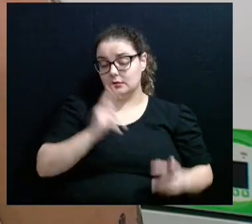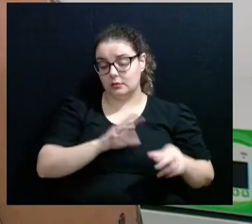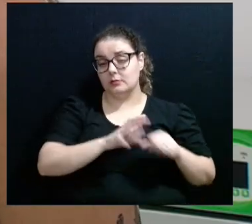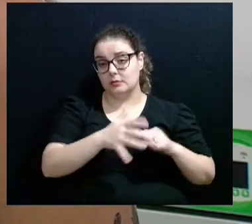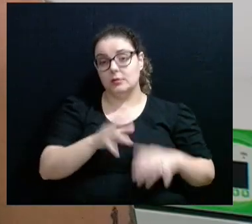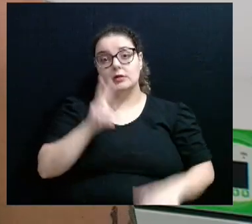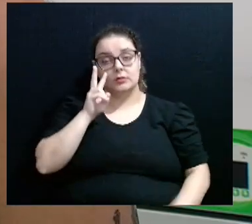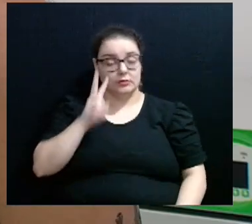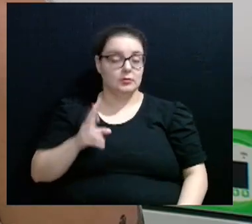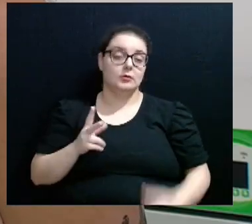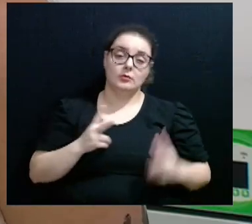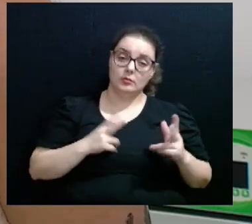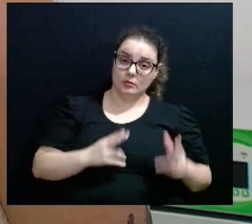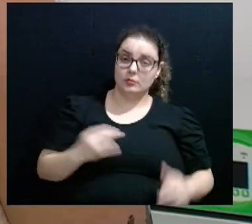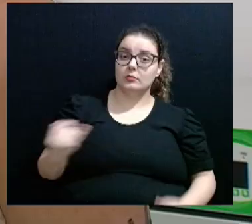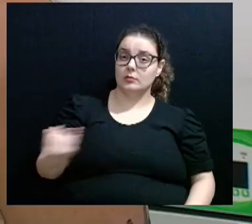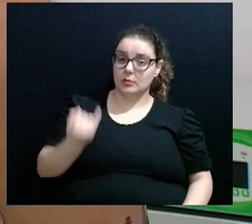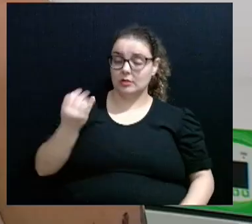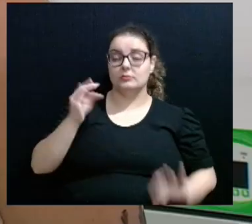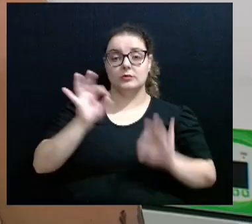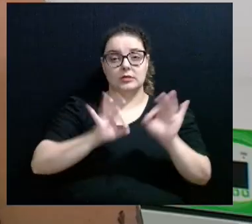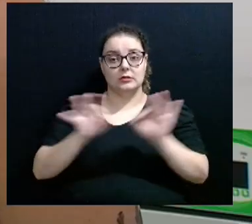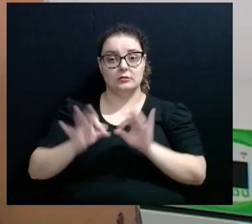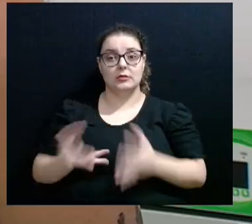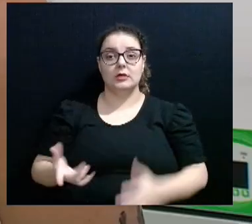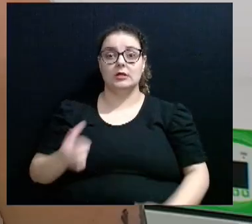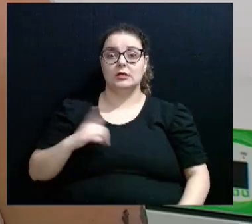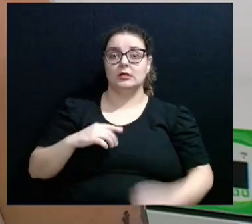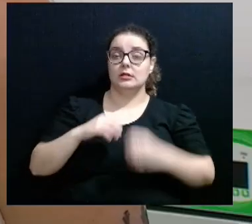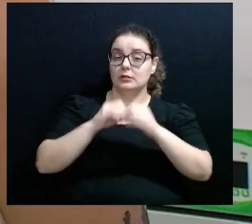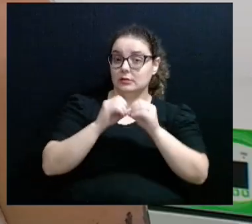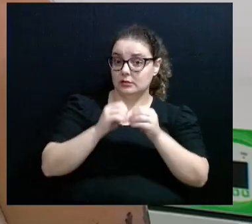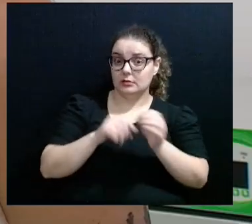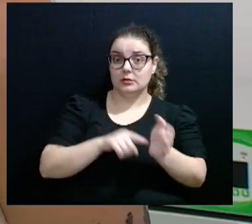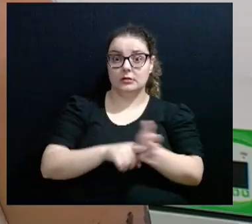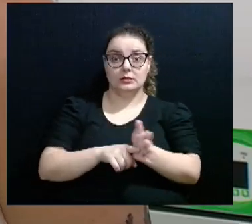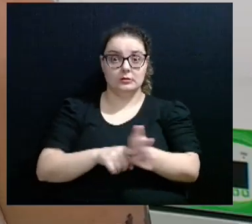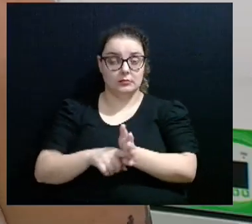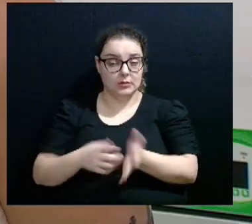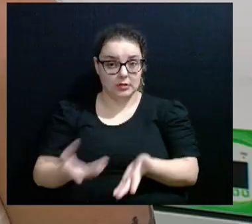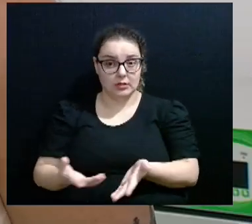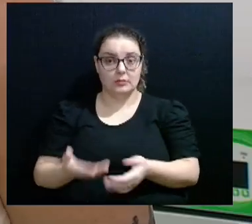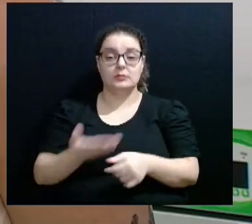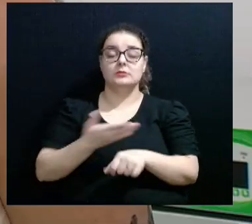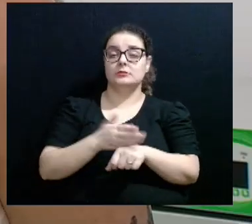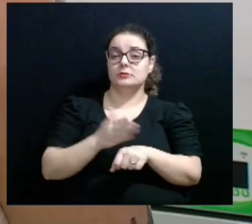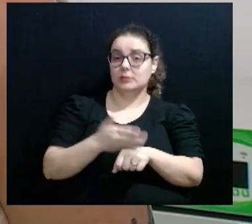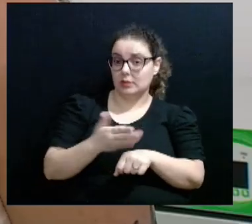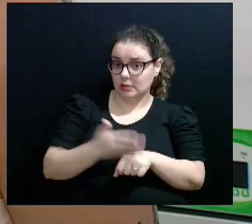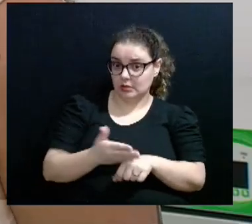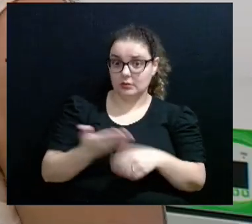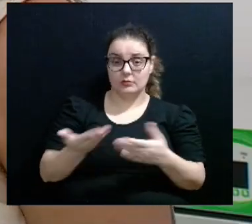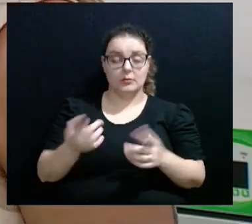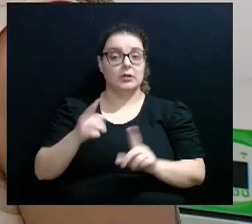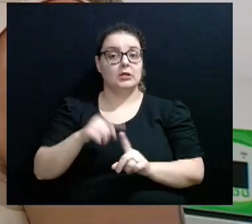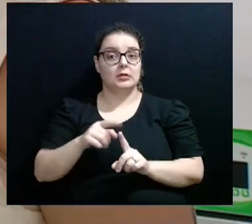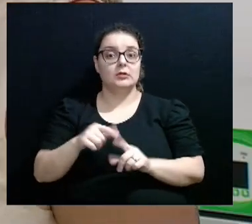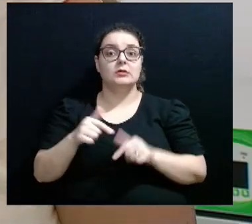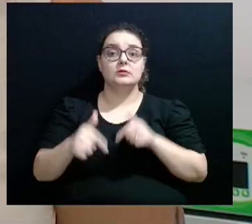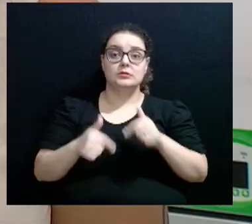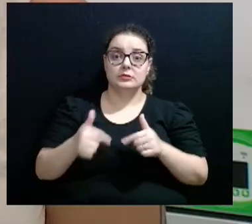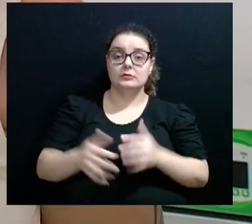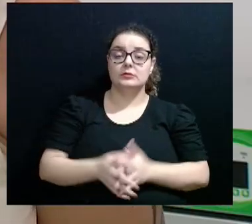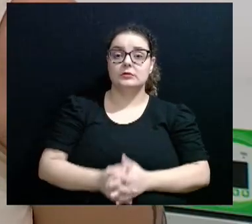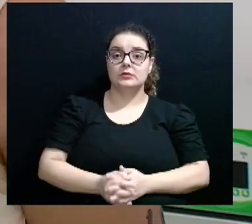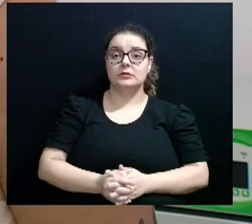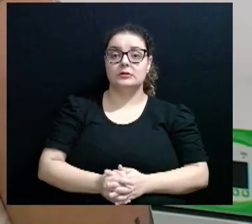importante essa preparação, ter laboratórios e pesquisadores treinados para esse tipo de trabalho. Esse